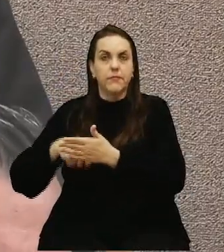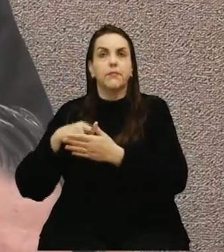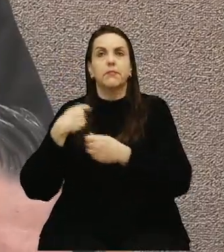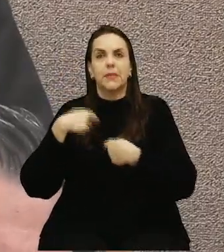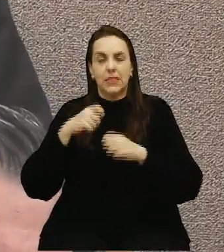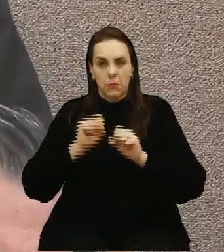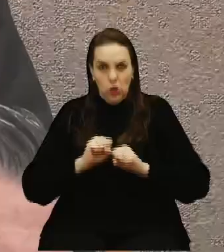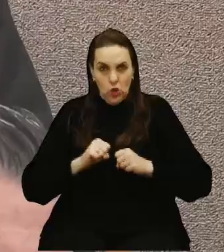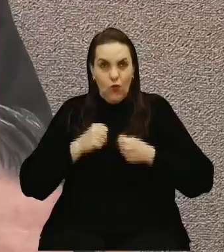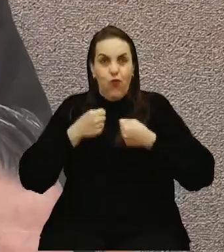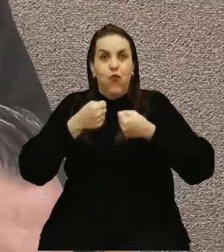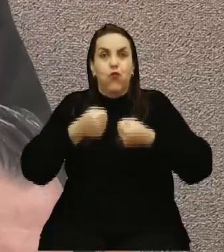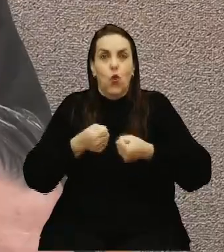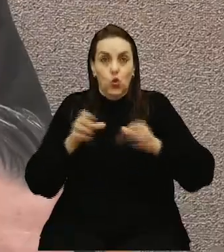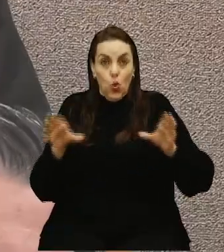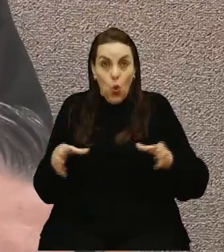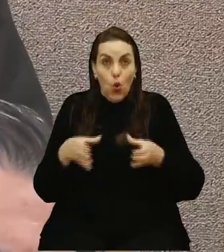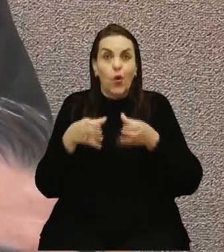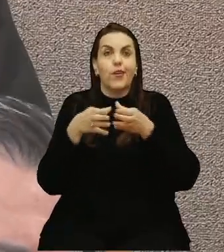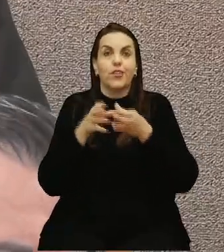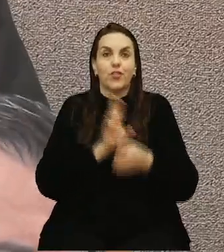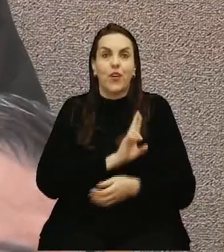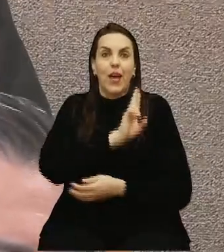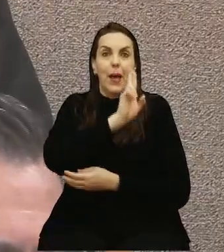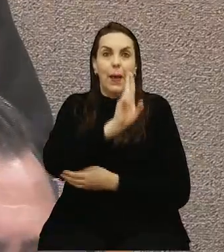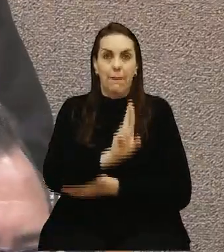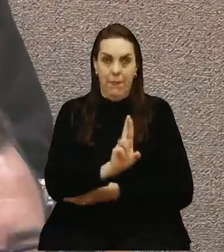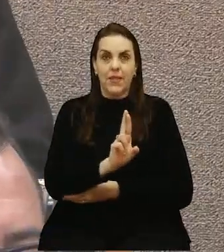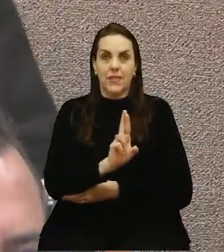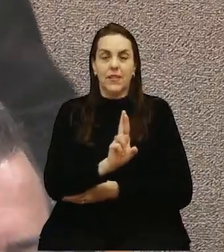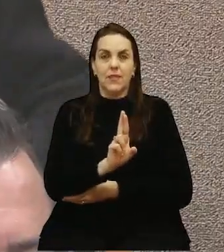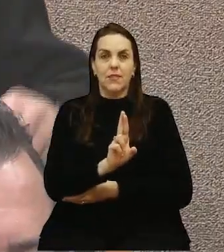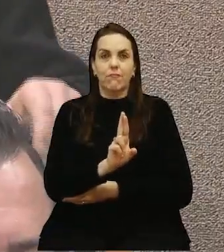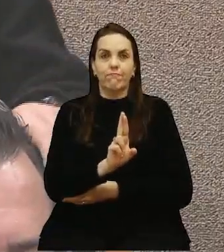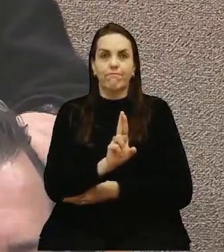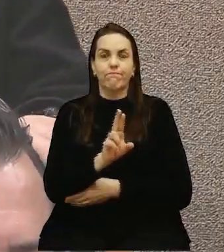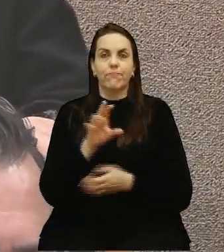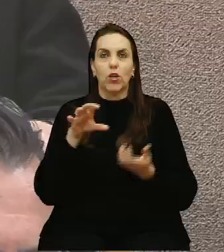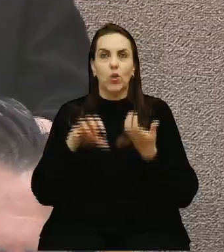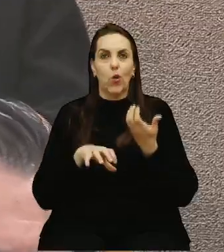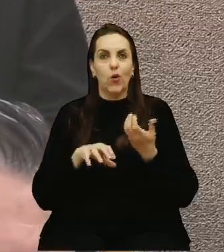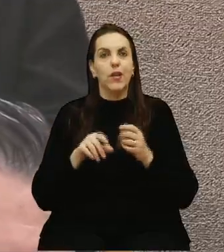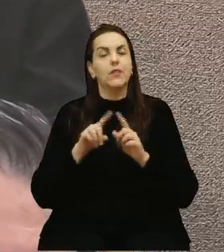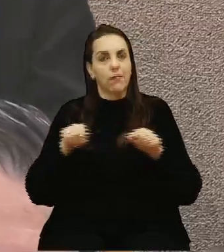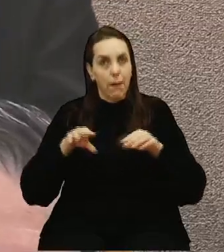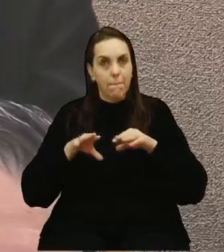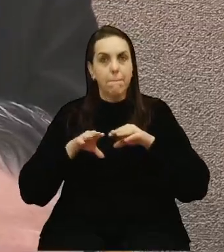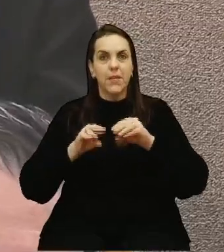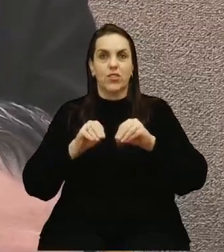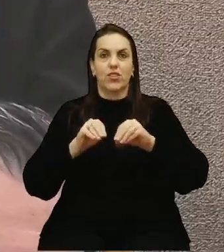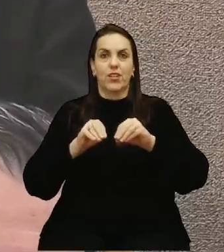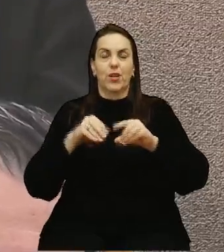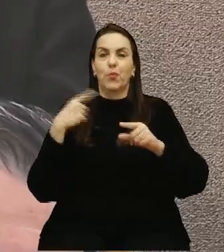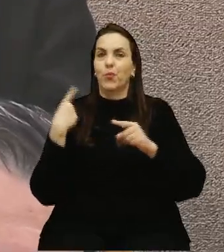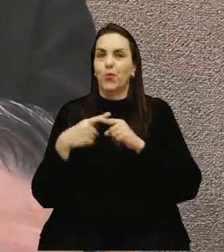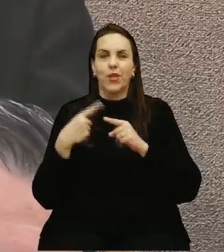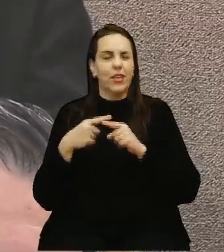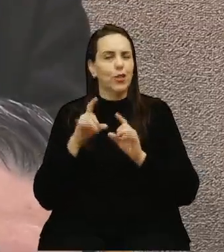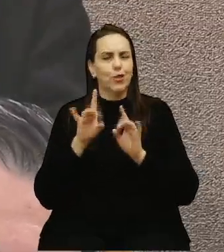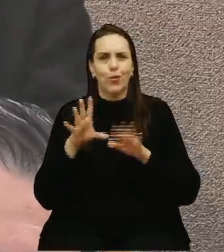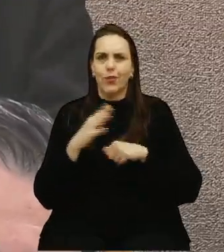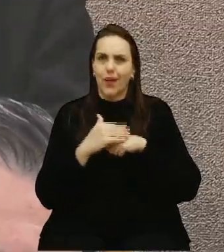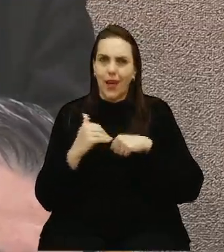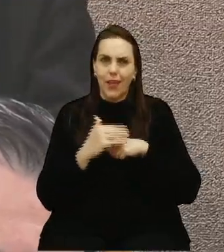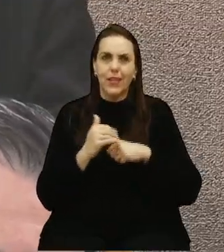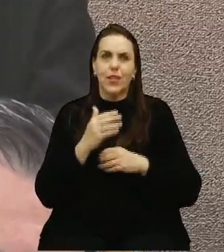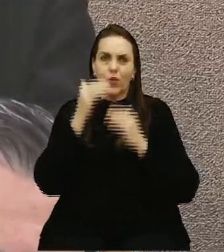um esforço coletivo enquanto representatividade de Congresso. Aí nós vamos conseguir mexer. Porque senão, com todo carinho, todo respeito, e